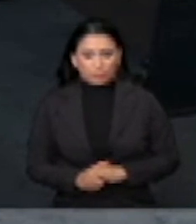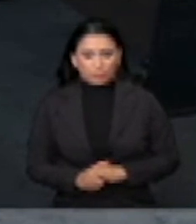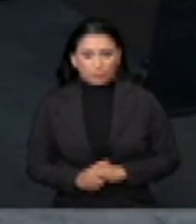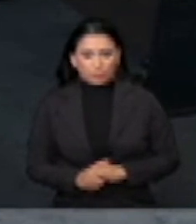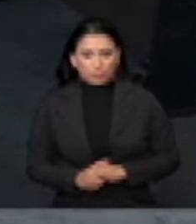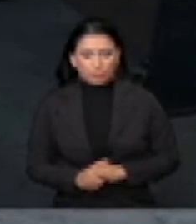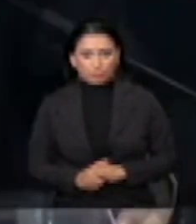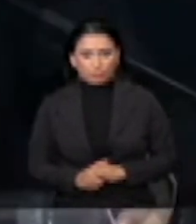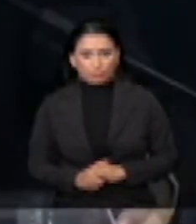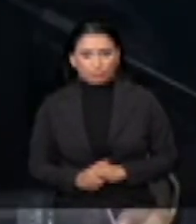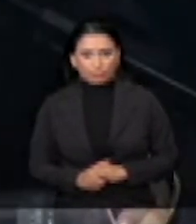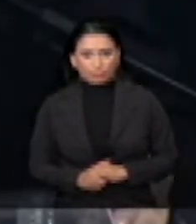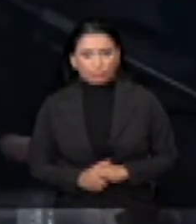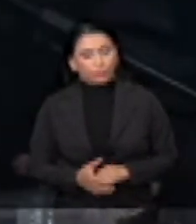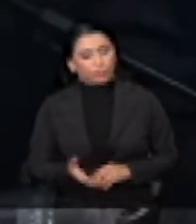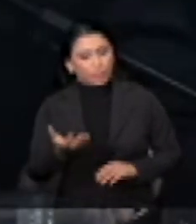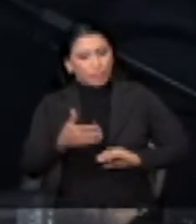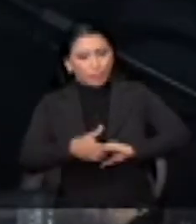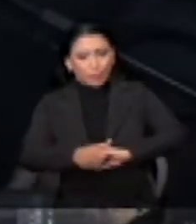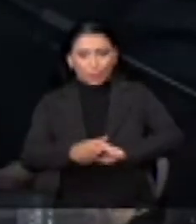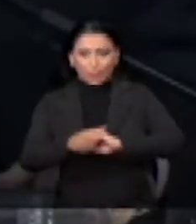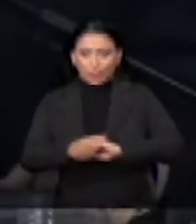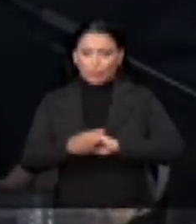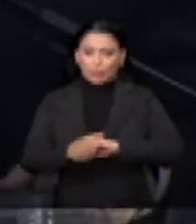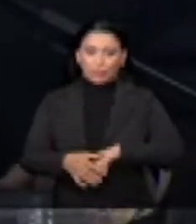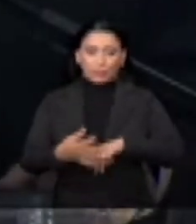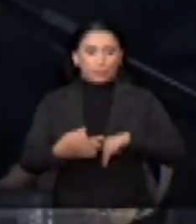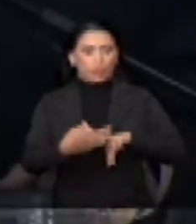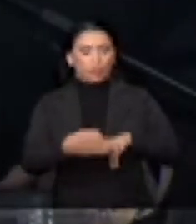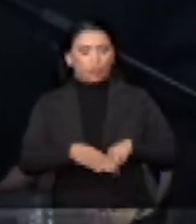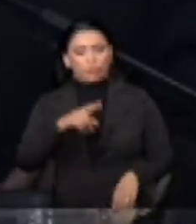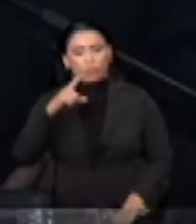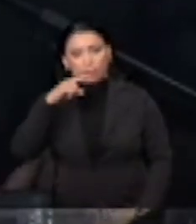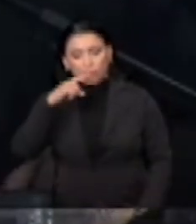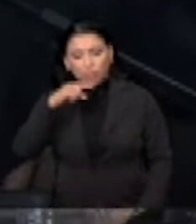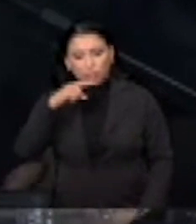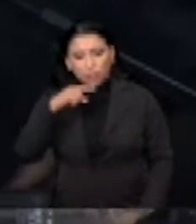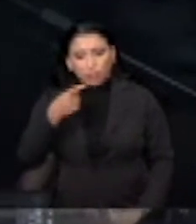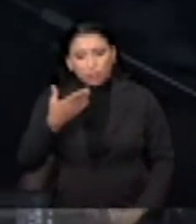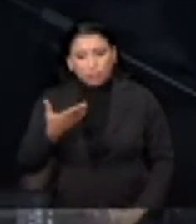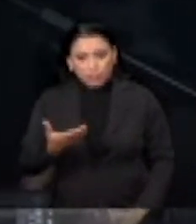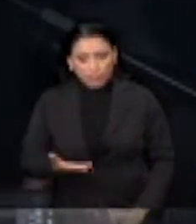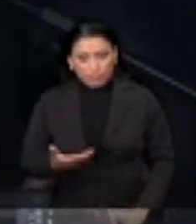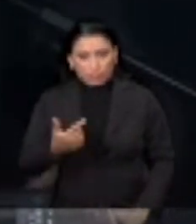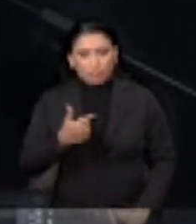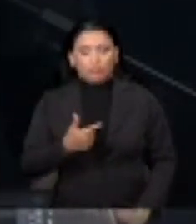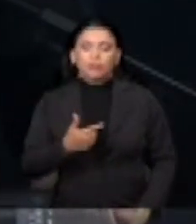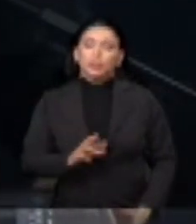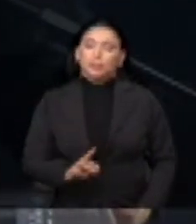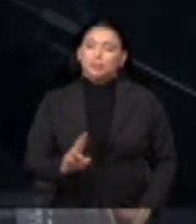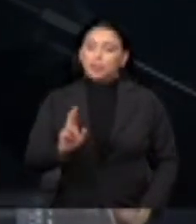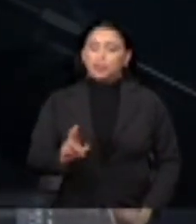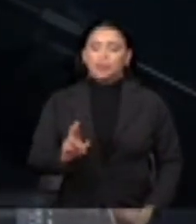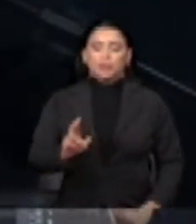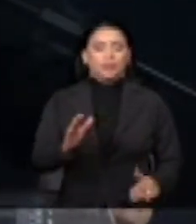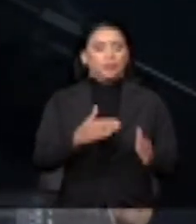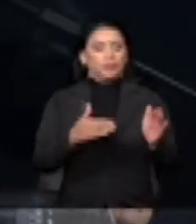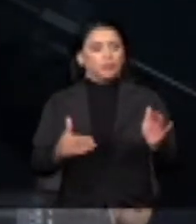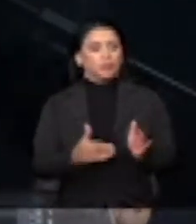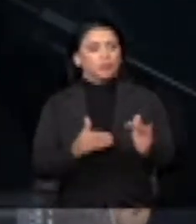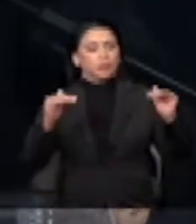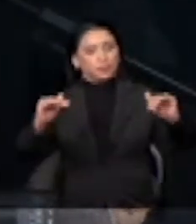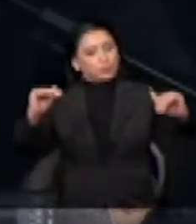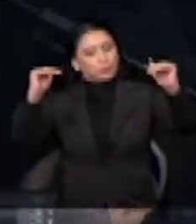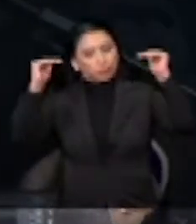gostaria de saudar sua excelência o ministro Gilmar Mendes em nome do qual eu saldo todos os as autoridades da